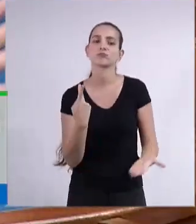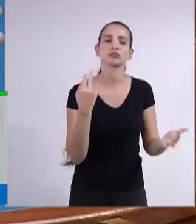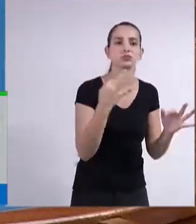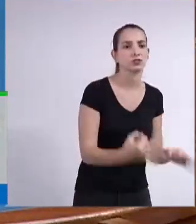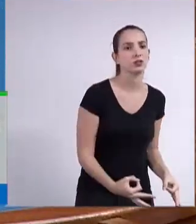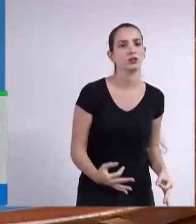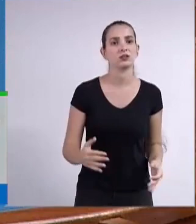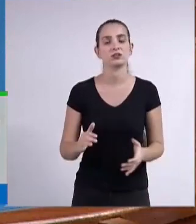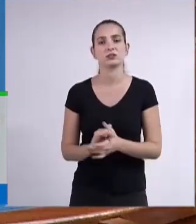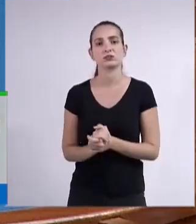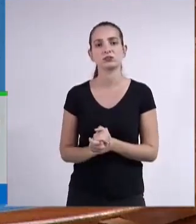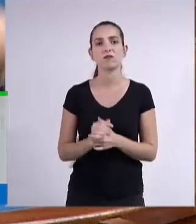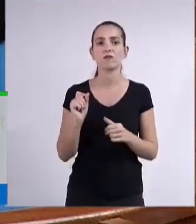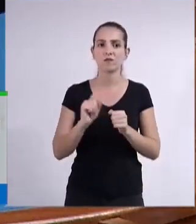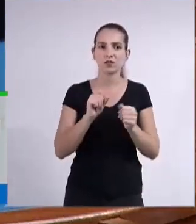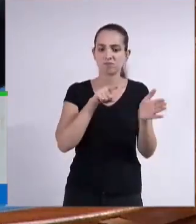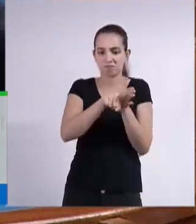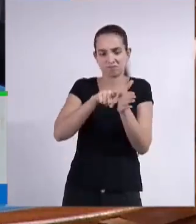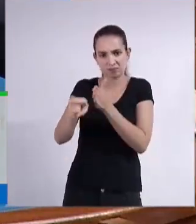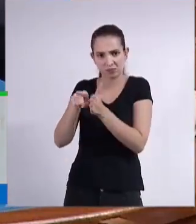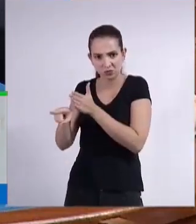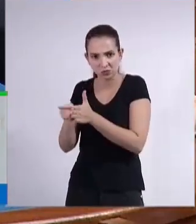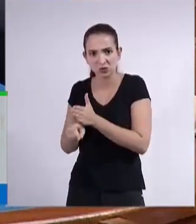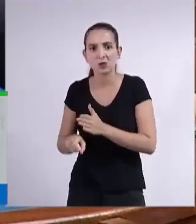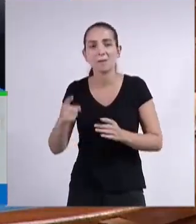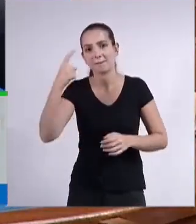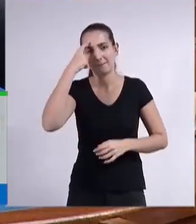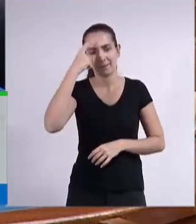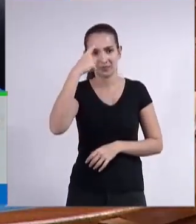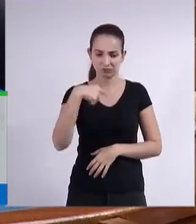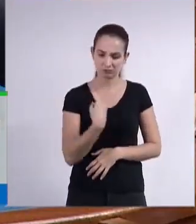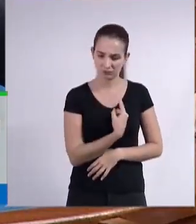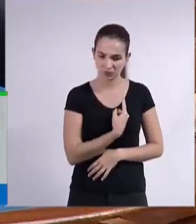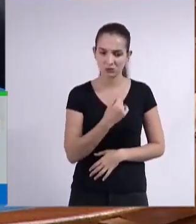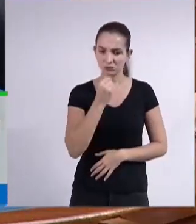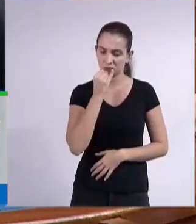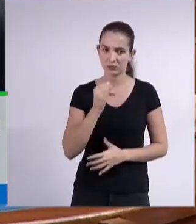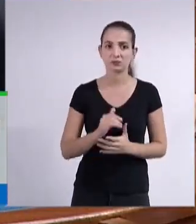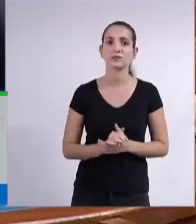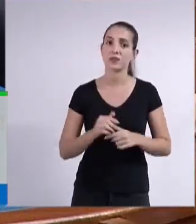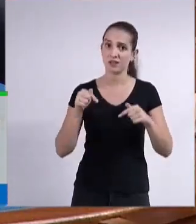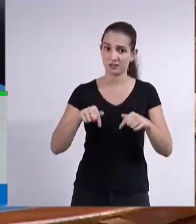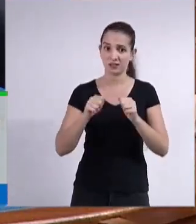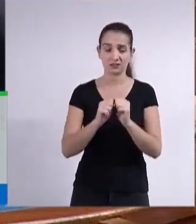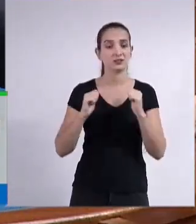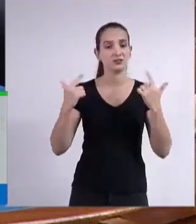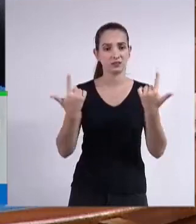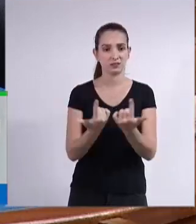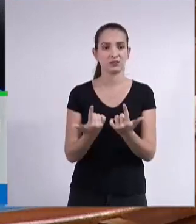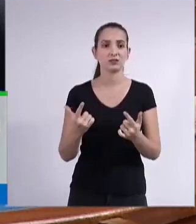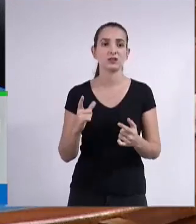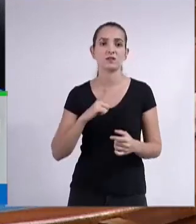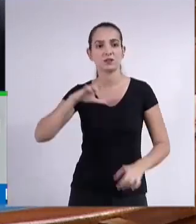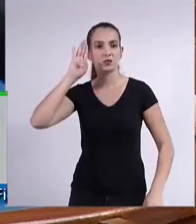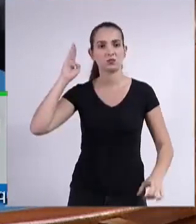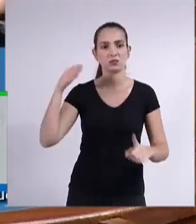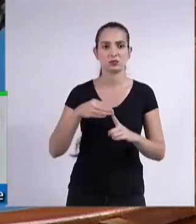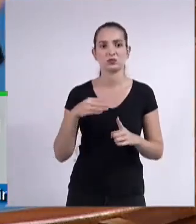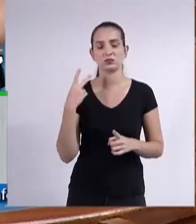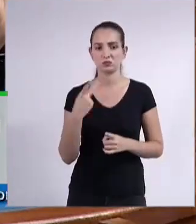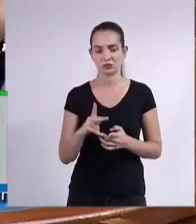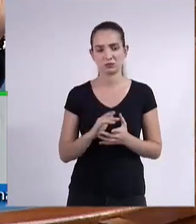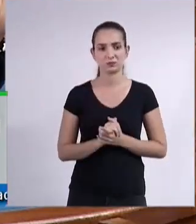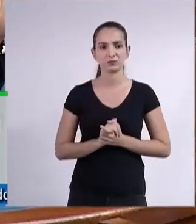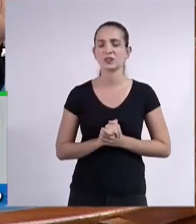aquilo, fazer os questionamentos. Penso que fazendo isso, essa Casa Legislativa estará cumprindo o seu papel,